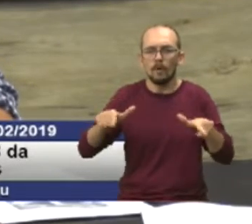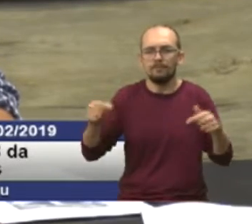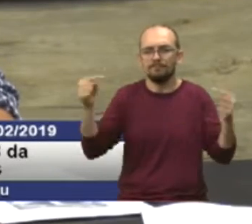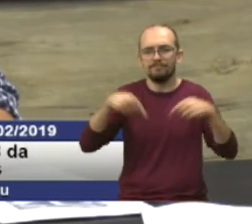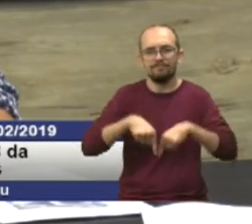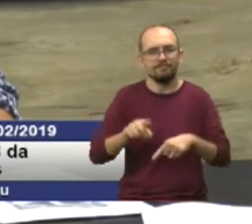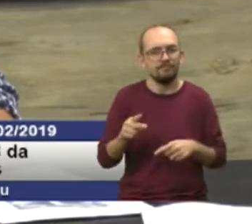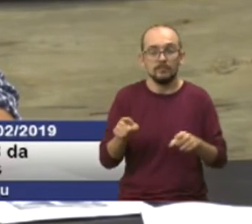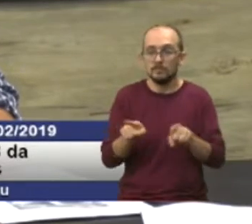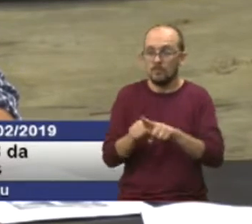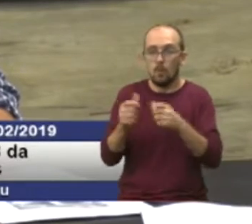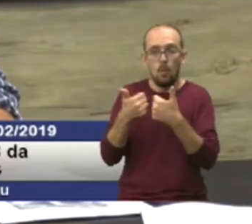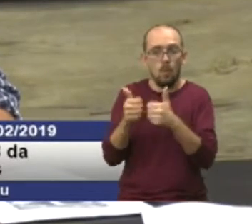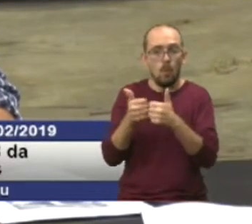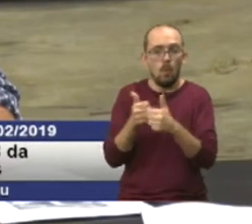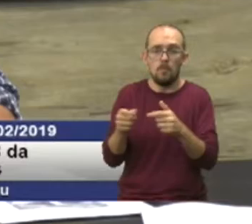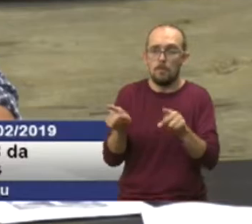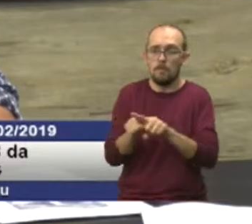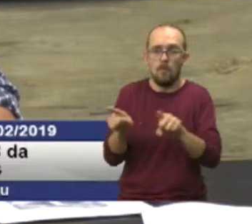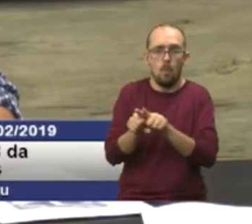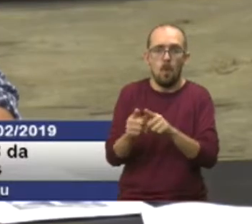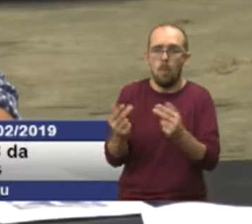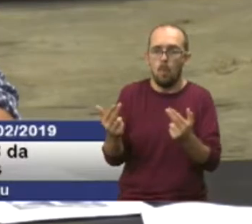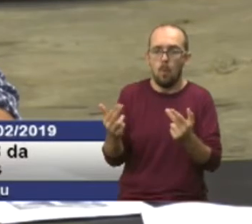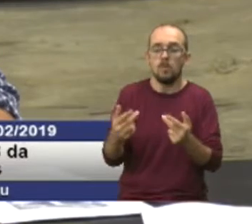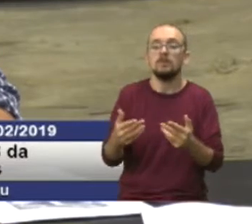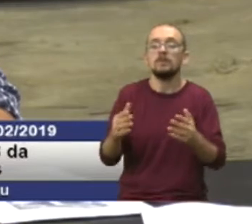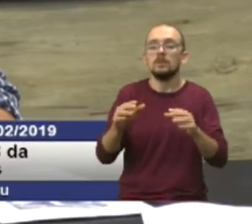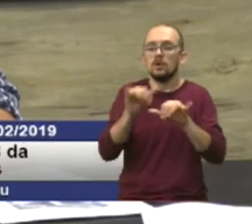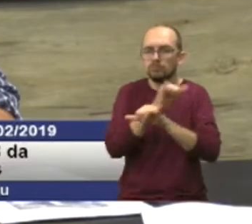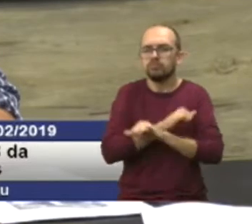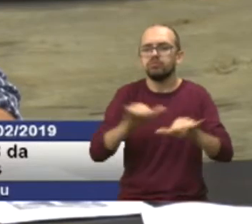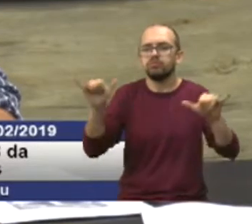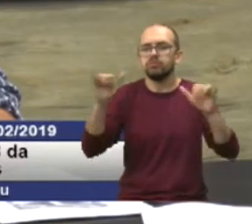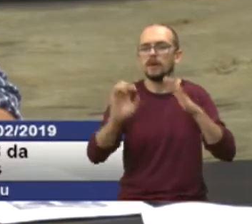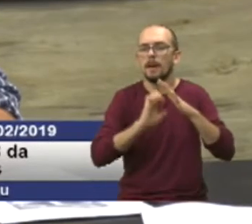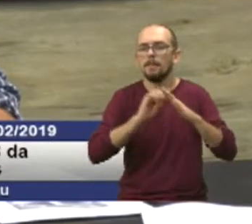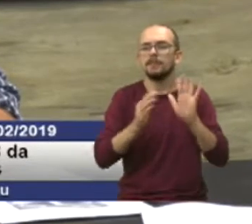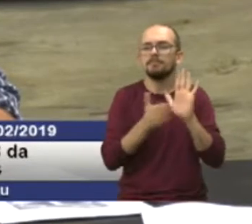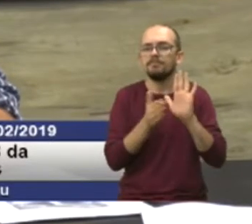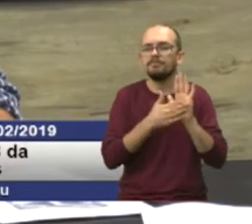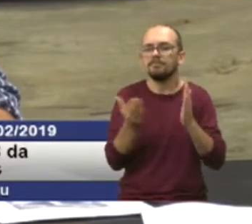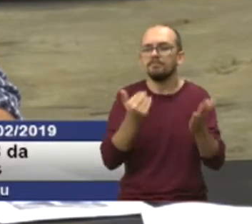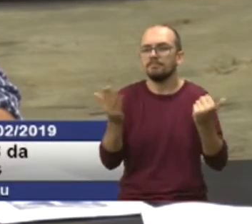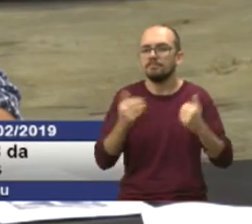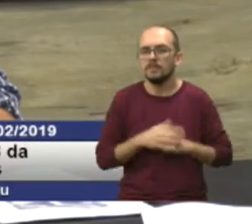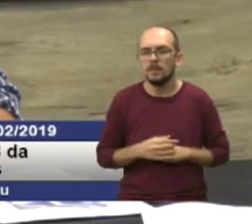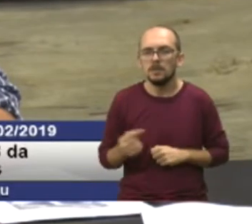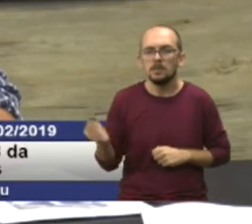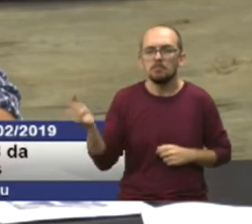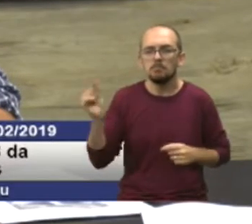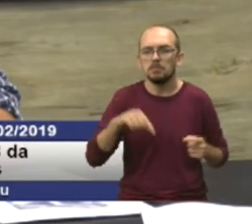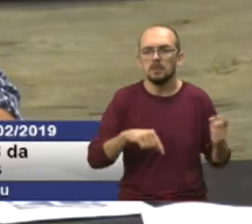foi a mesma situação, apresentaram-se empresas que não tinham